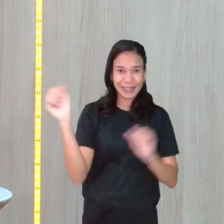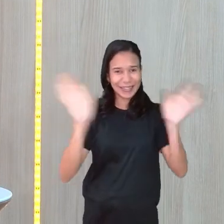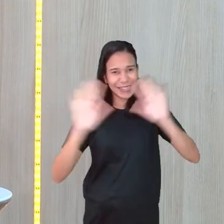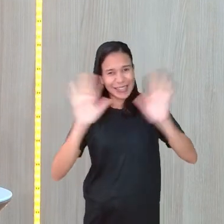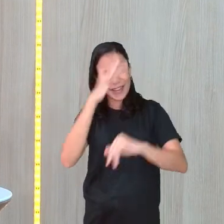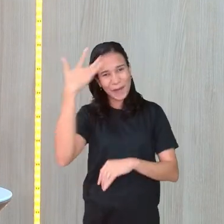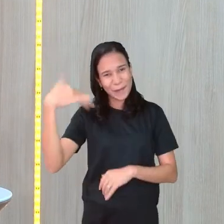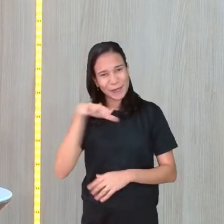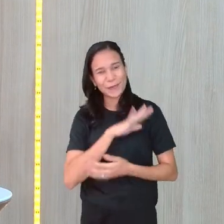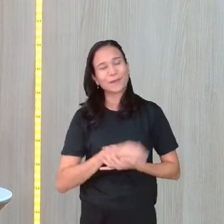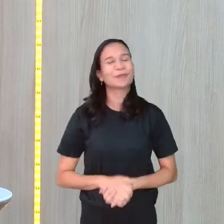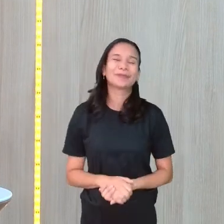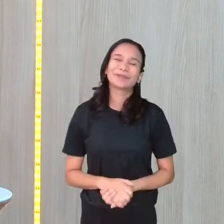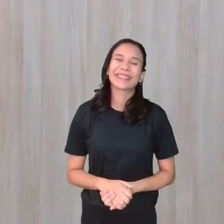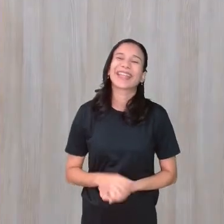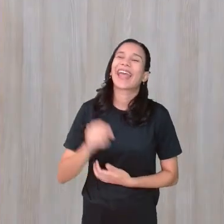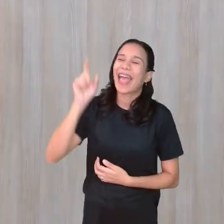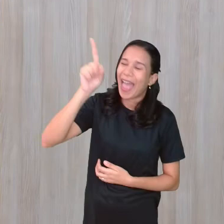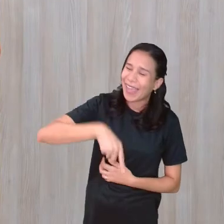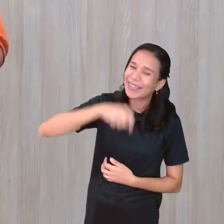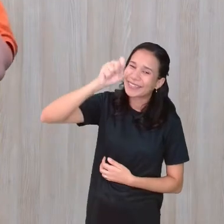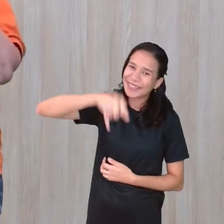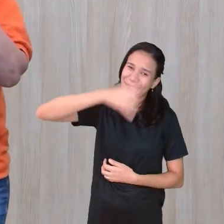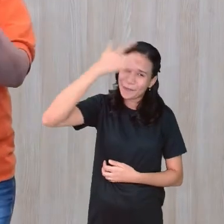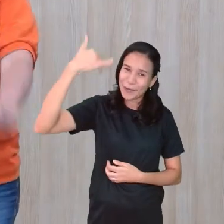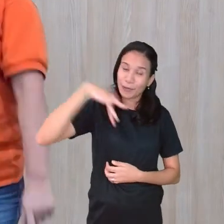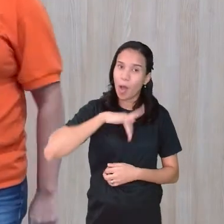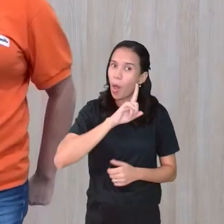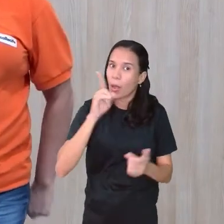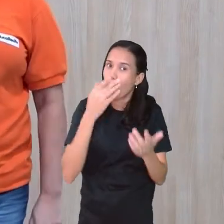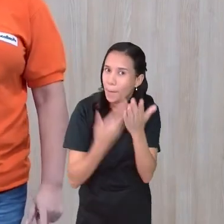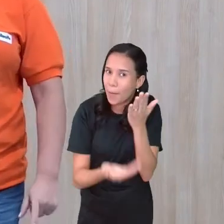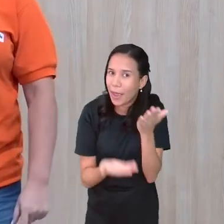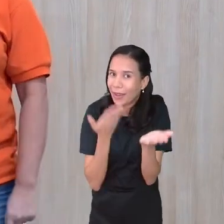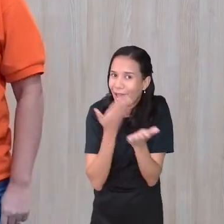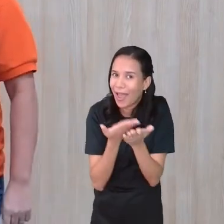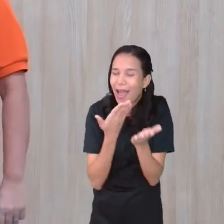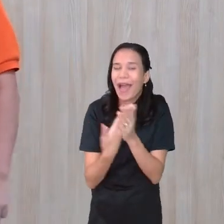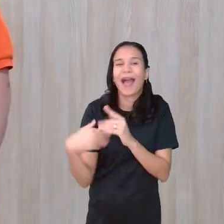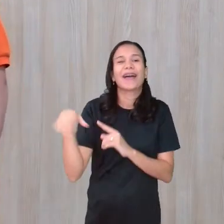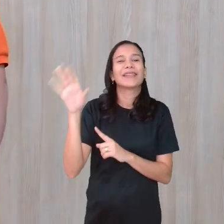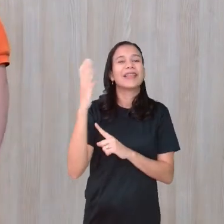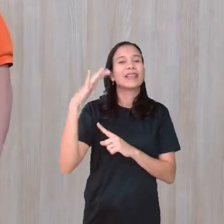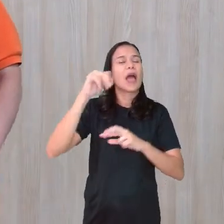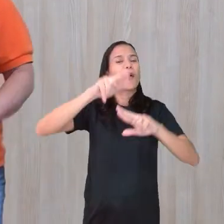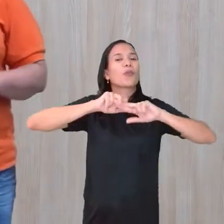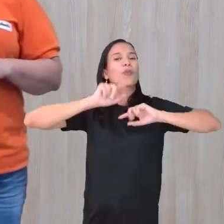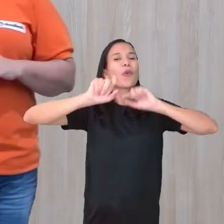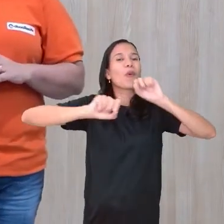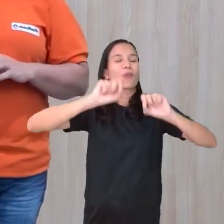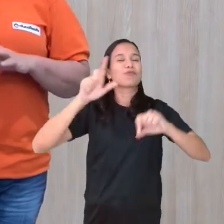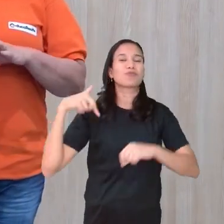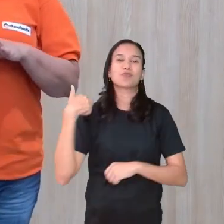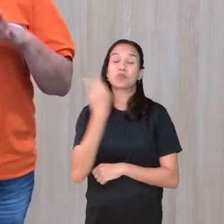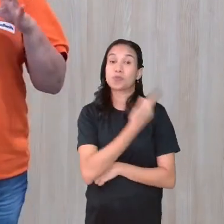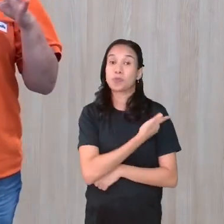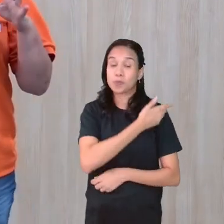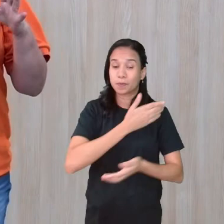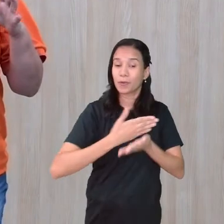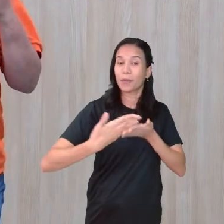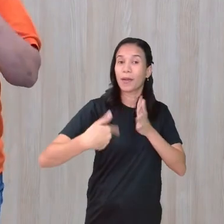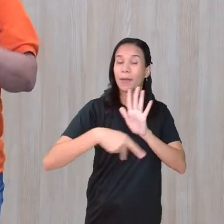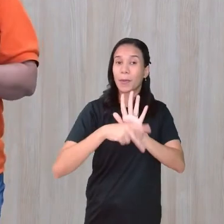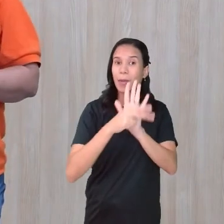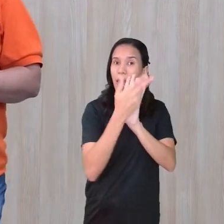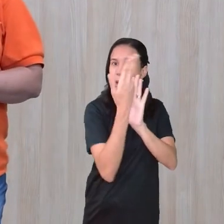tchau, pessoal. Então é isso, pessoal. Não perde a aula de ciência, porque nós vamos, a partir do